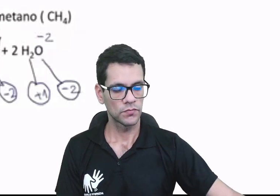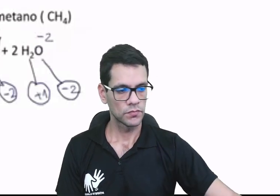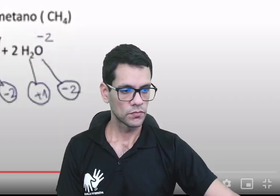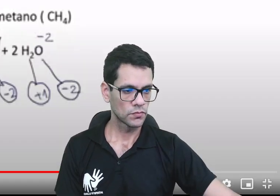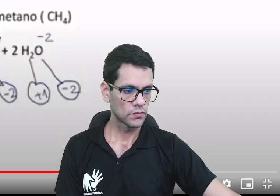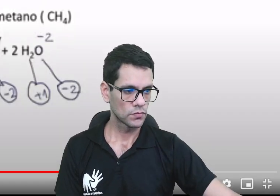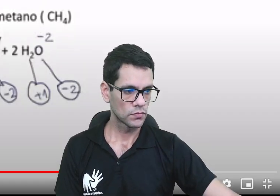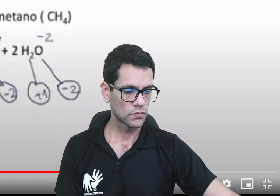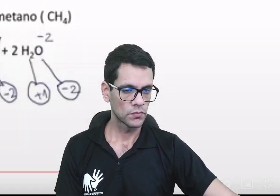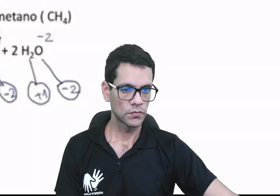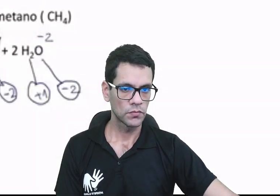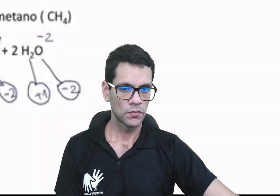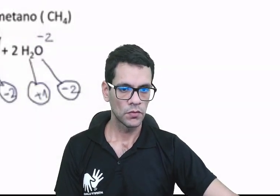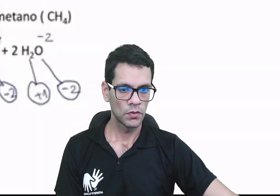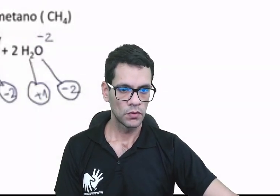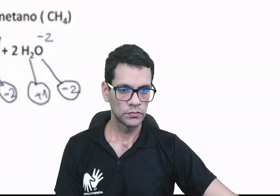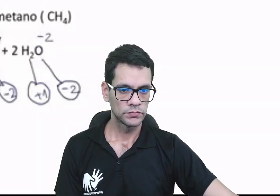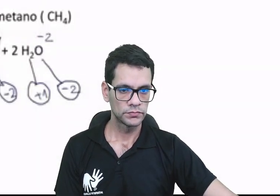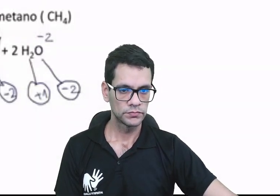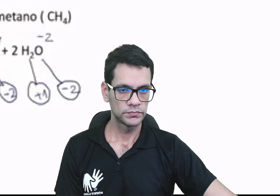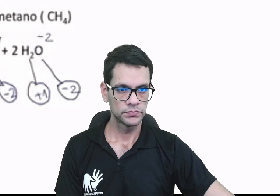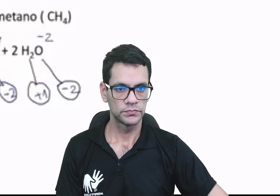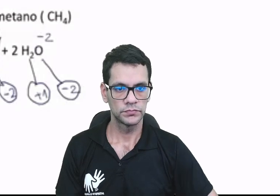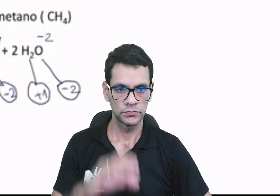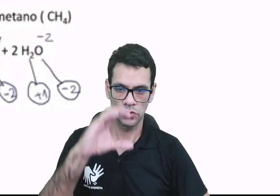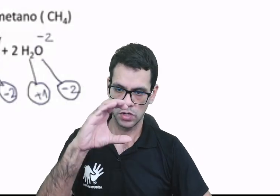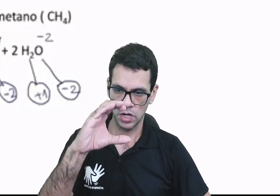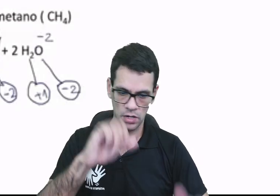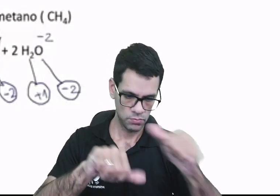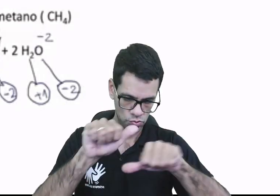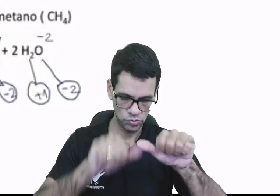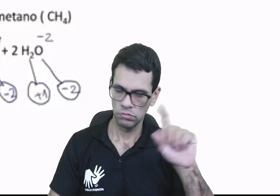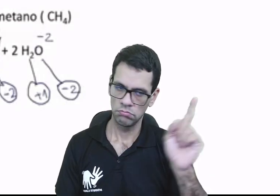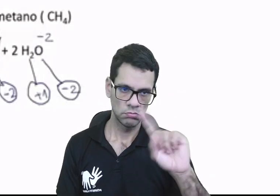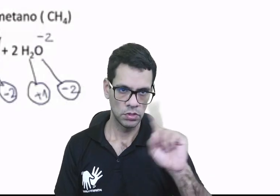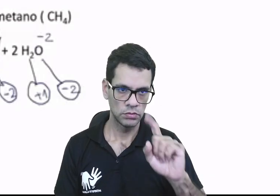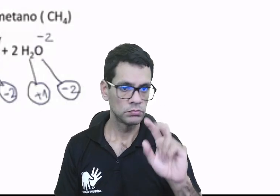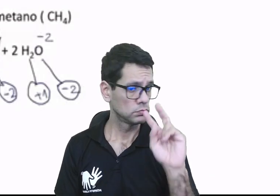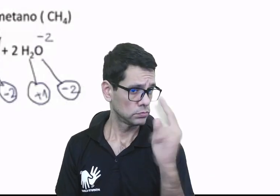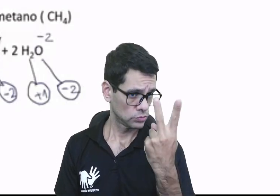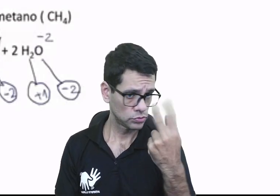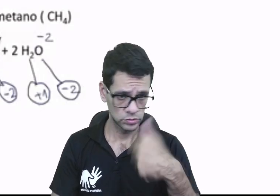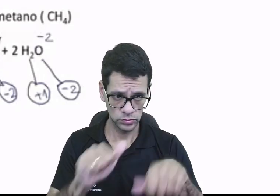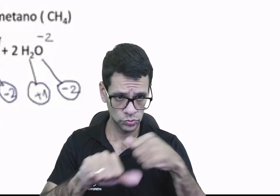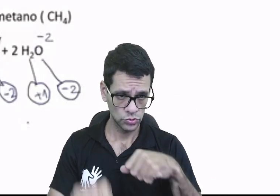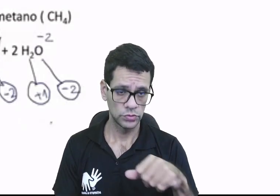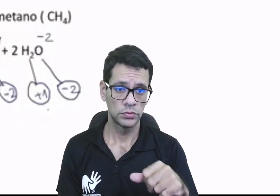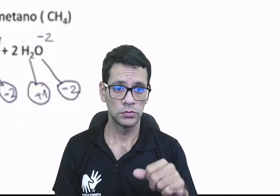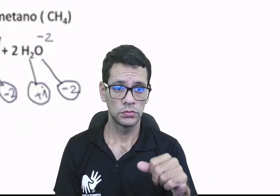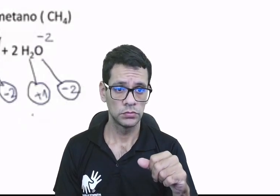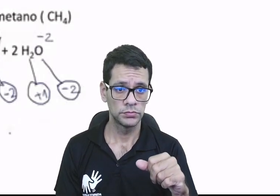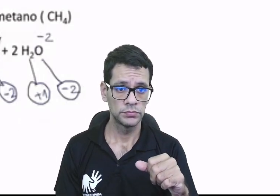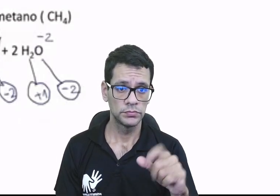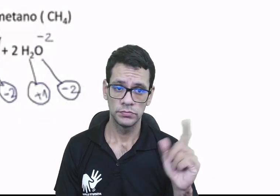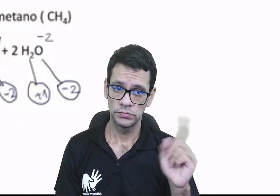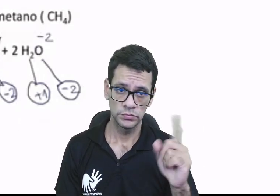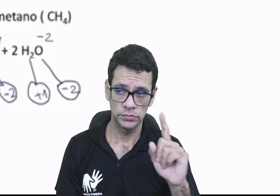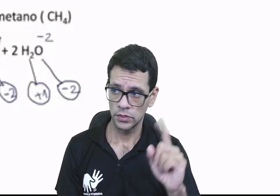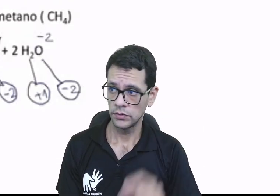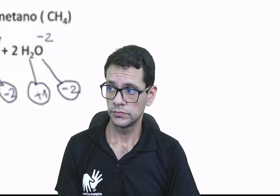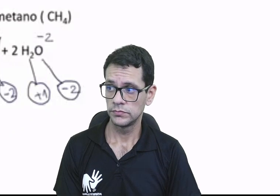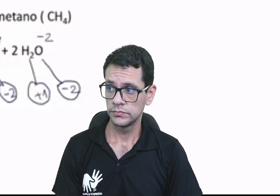Então, o que a gente teve aqui? Carbono alterou? Não. Hidrogênio alterou?